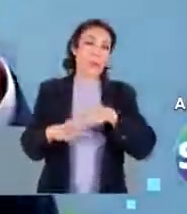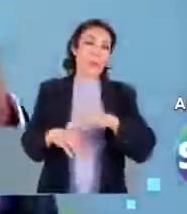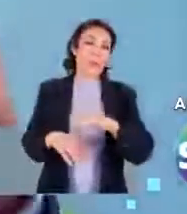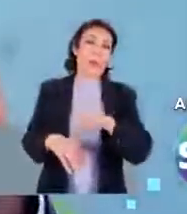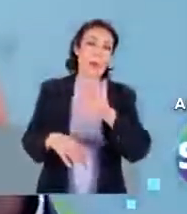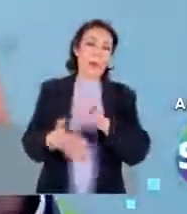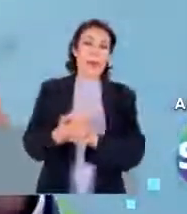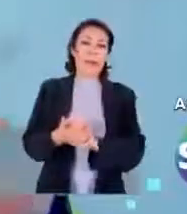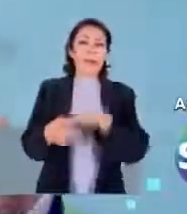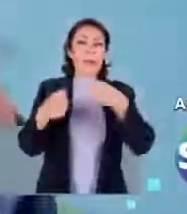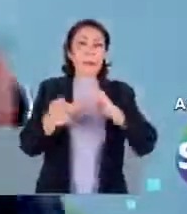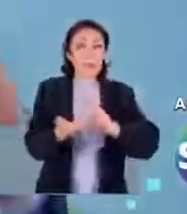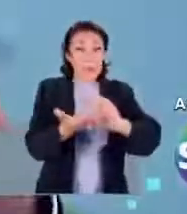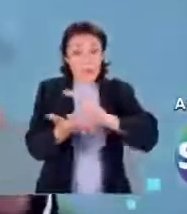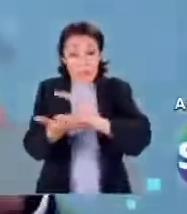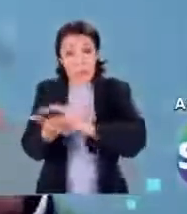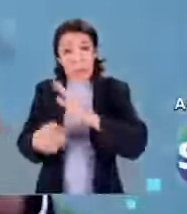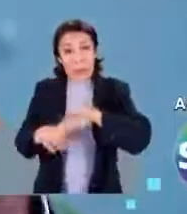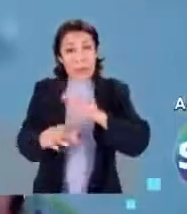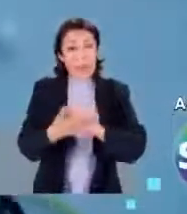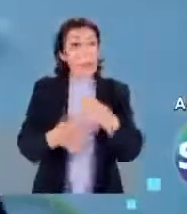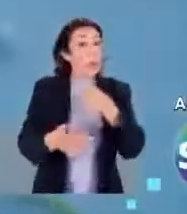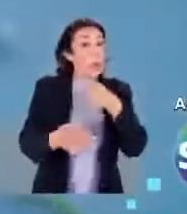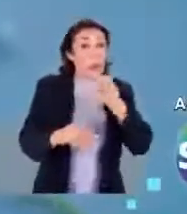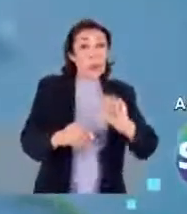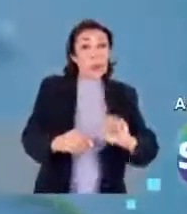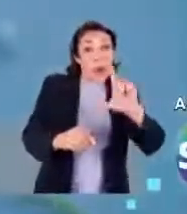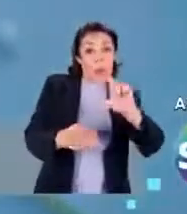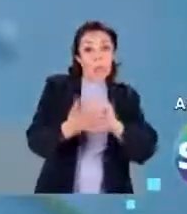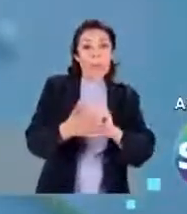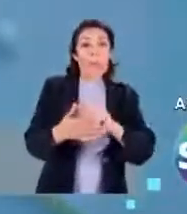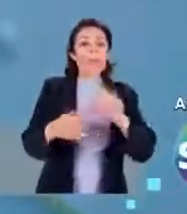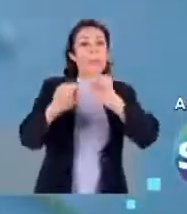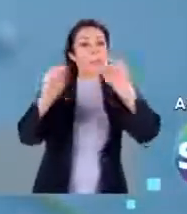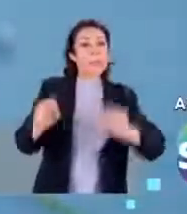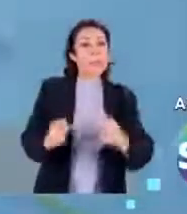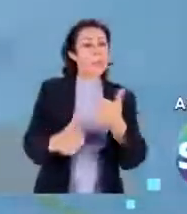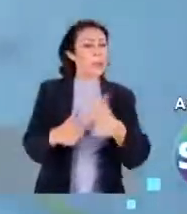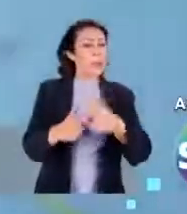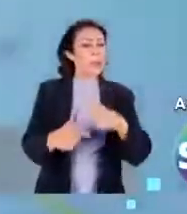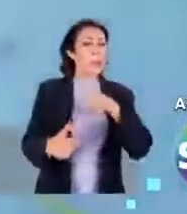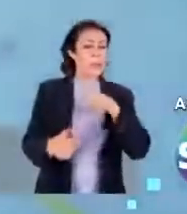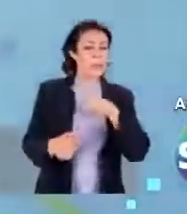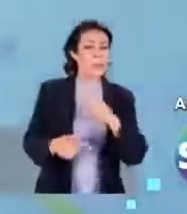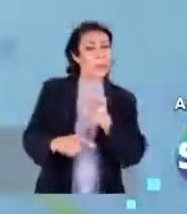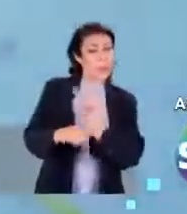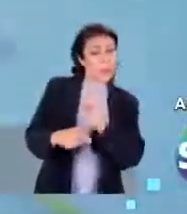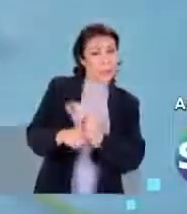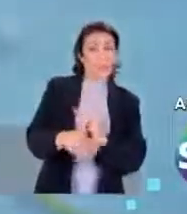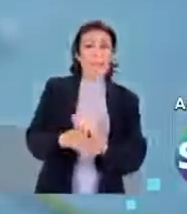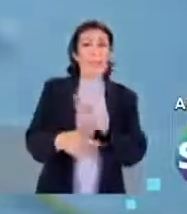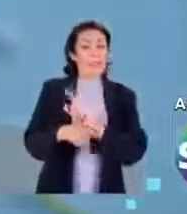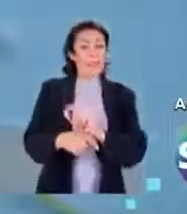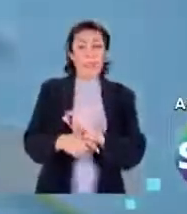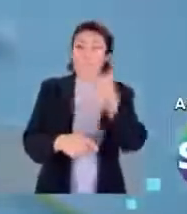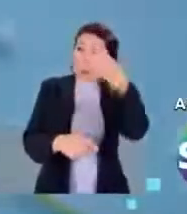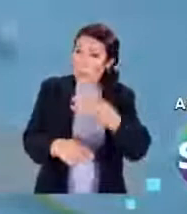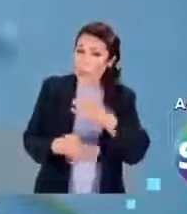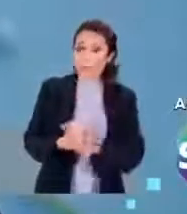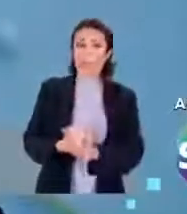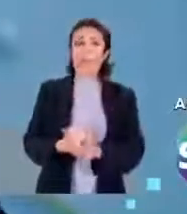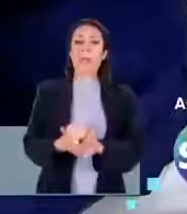aumentar o financiamento mas eu não posso aumentar o financiamento em cima de um sistema que tem problemas gerenciais problemas de gestão gravíssimos